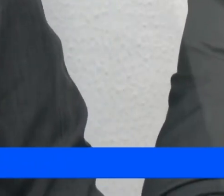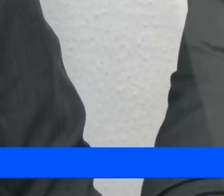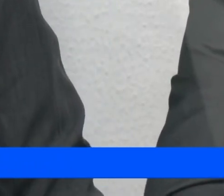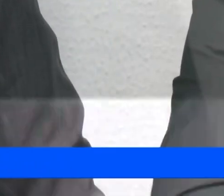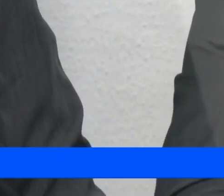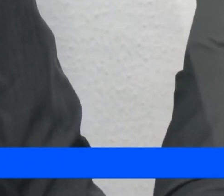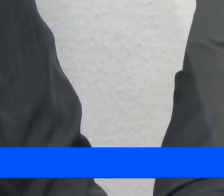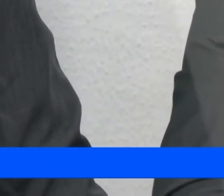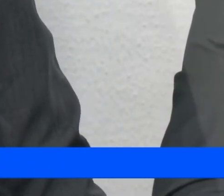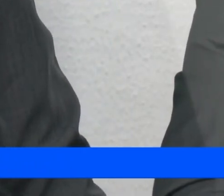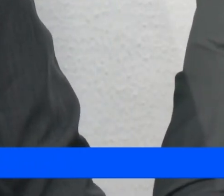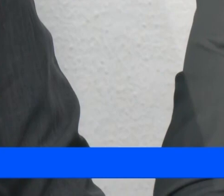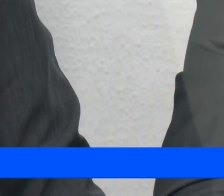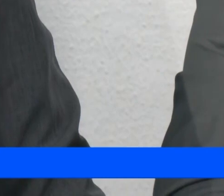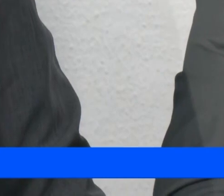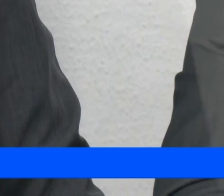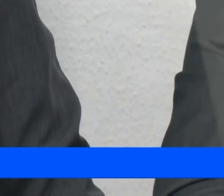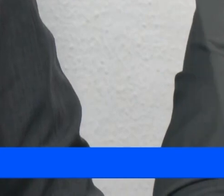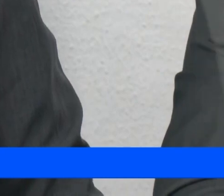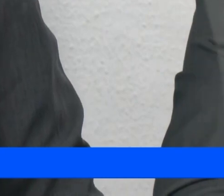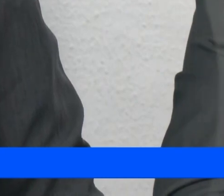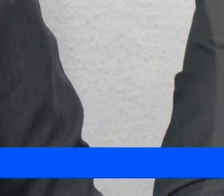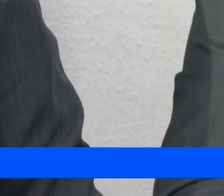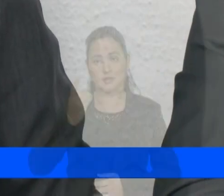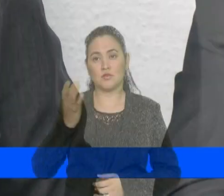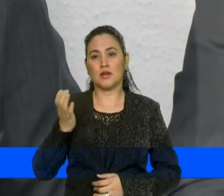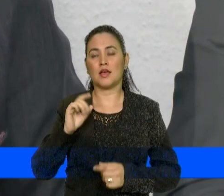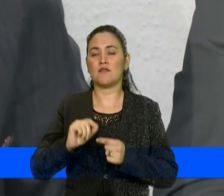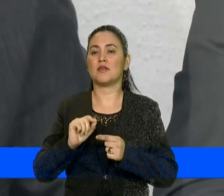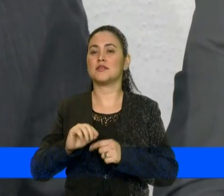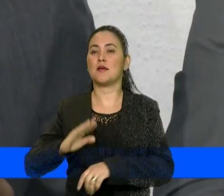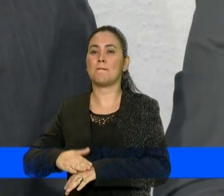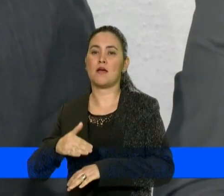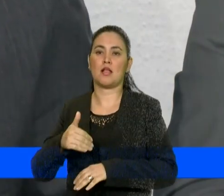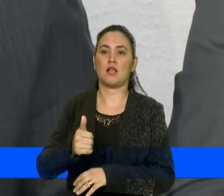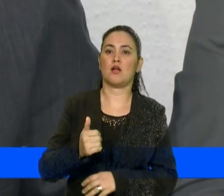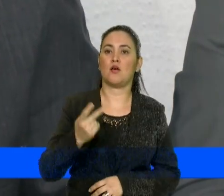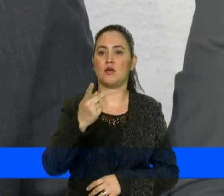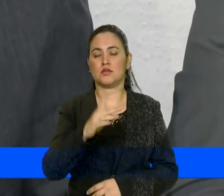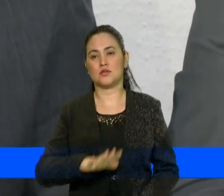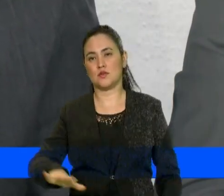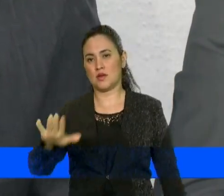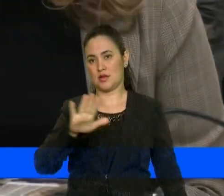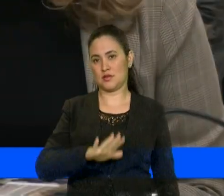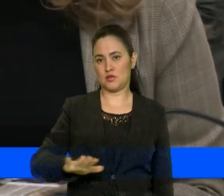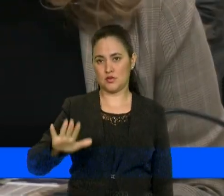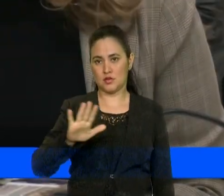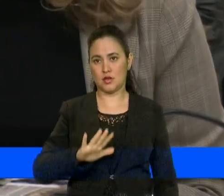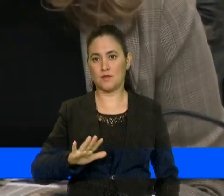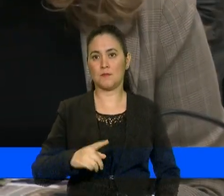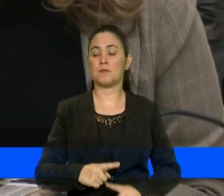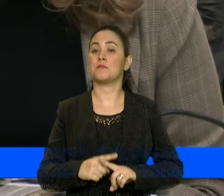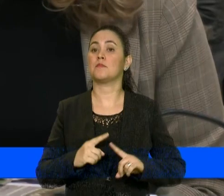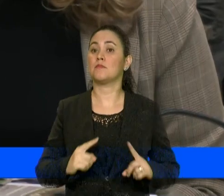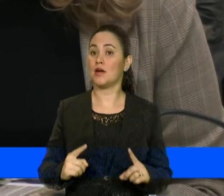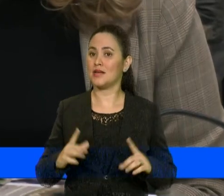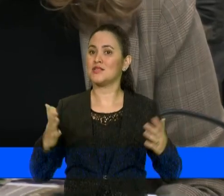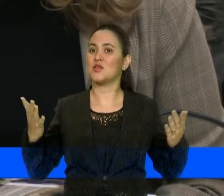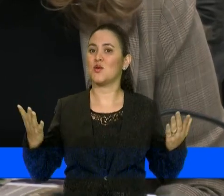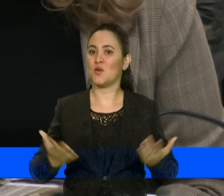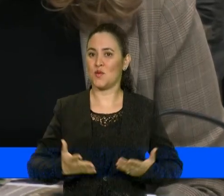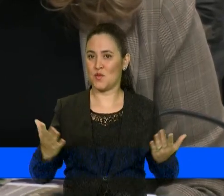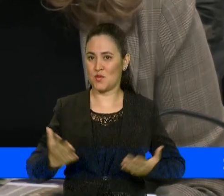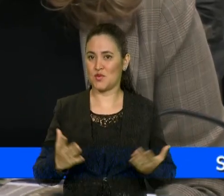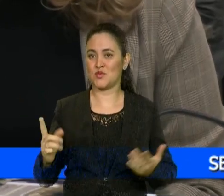tivemos essa grande oportunidade hoje. E aí, deputada e presidente Iracema, em um local,